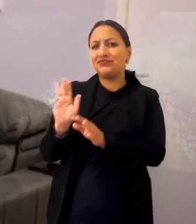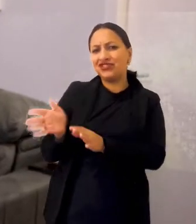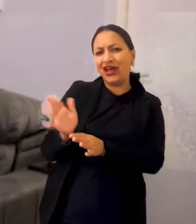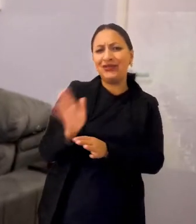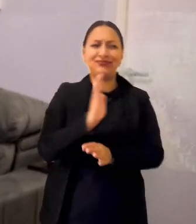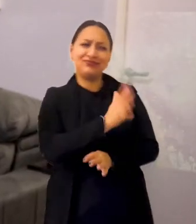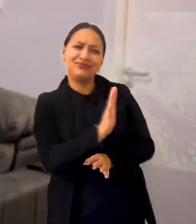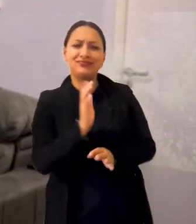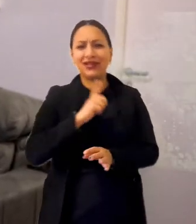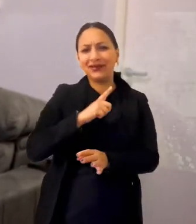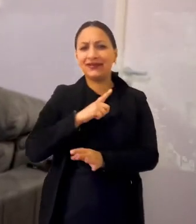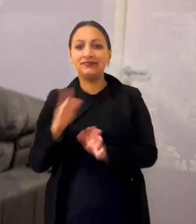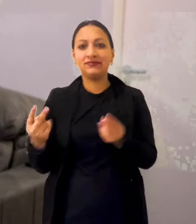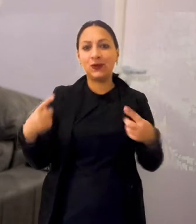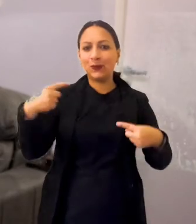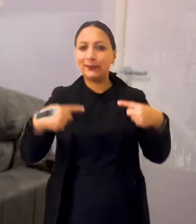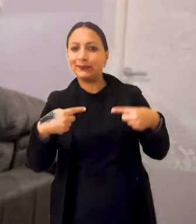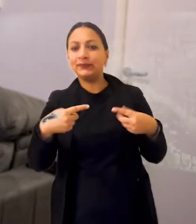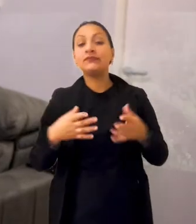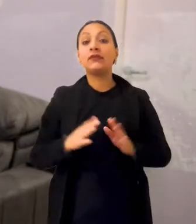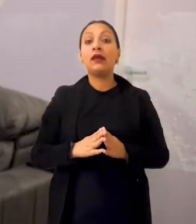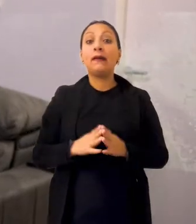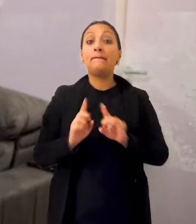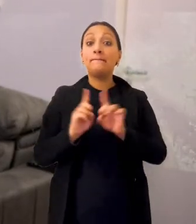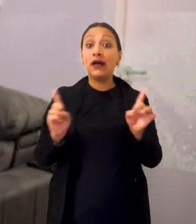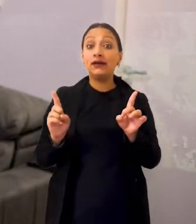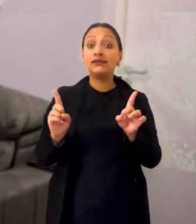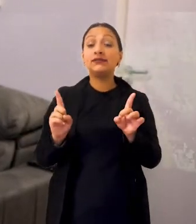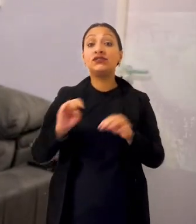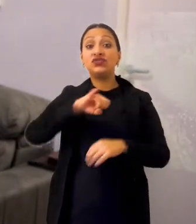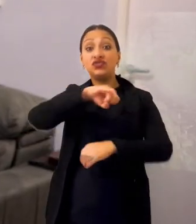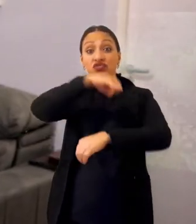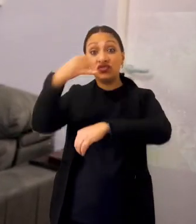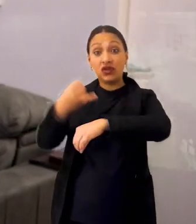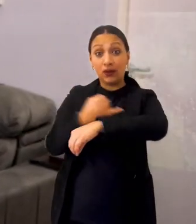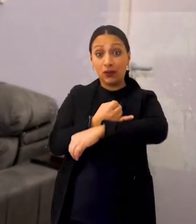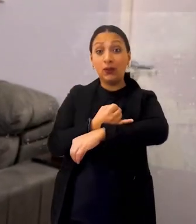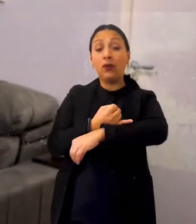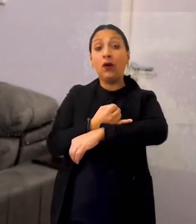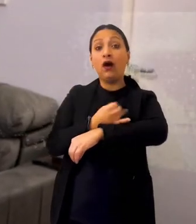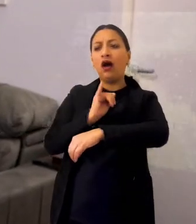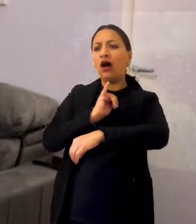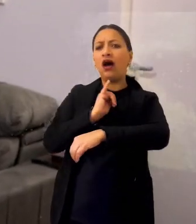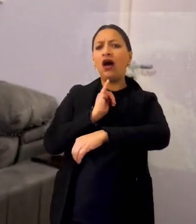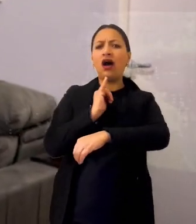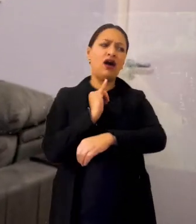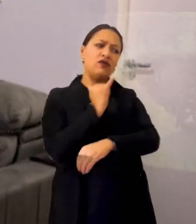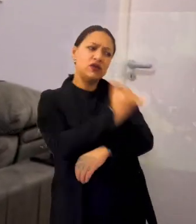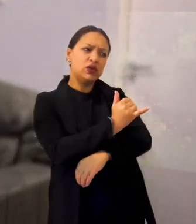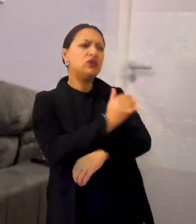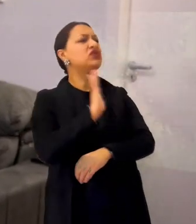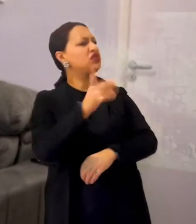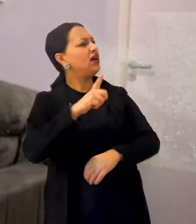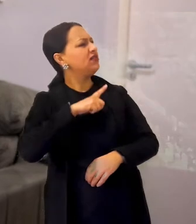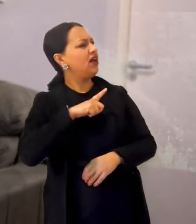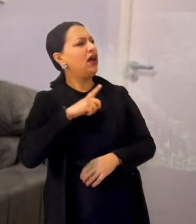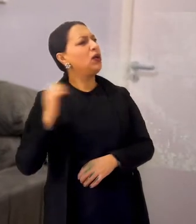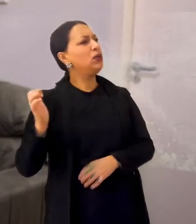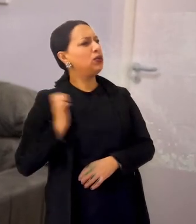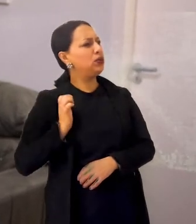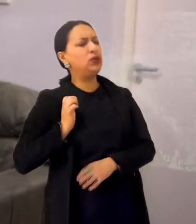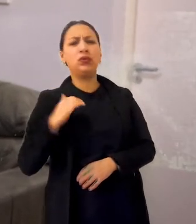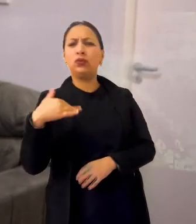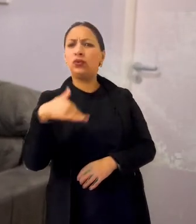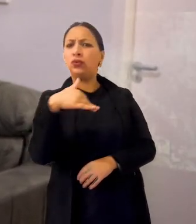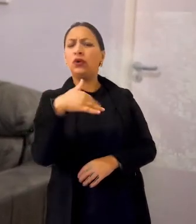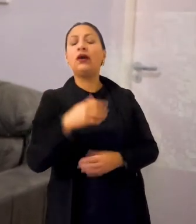fartura. Dentro da recusa, Jacó diz: Aceita, porque eu também tenho fartura. Para esse